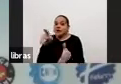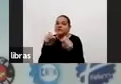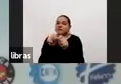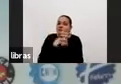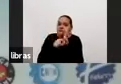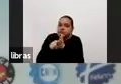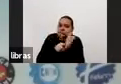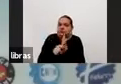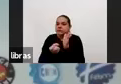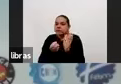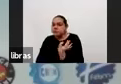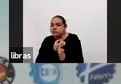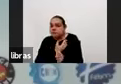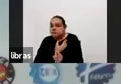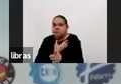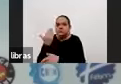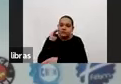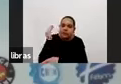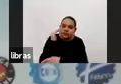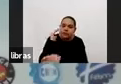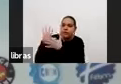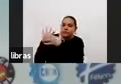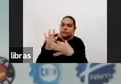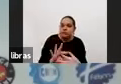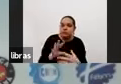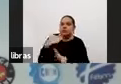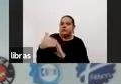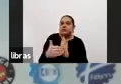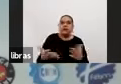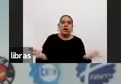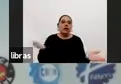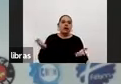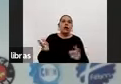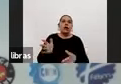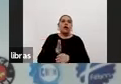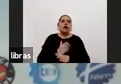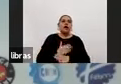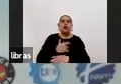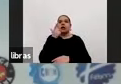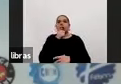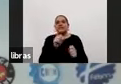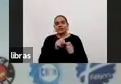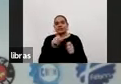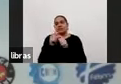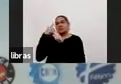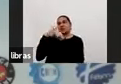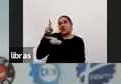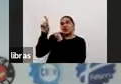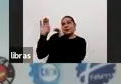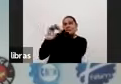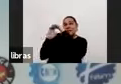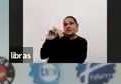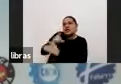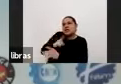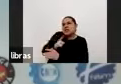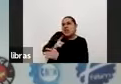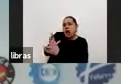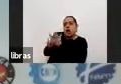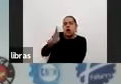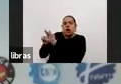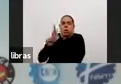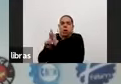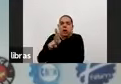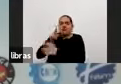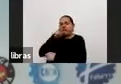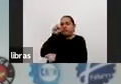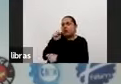econômicas, sociais. E ficaríamos sem nenhuma ferramenta, porque do lado de lá, os empresários, eles estão com todos os economistas